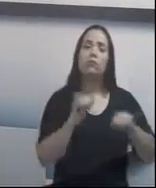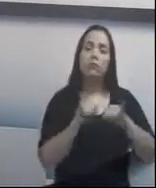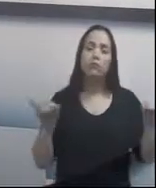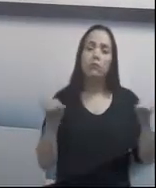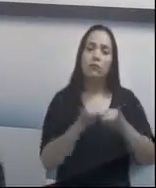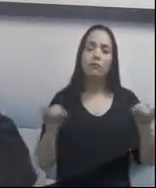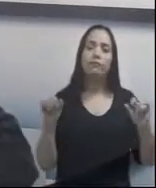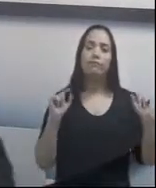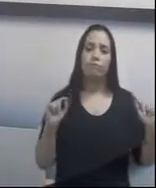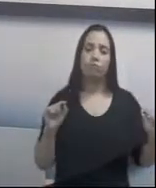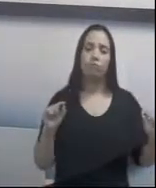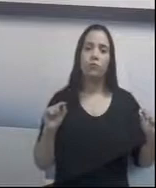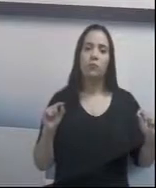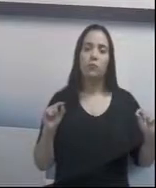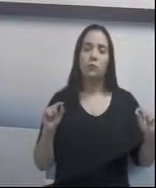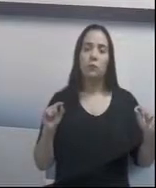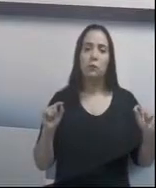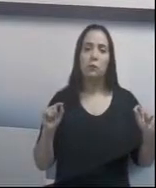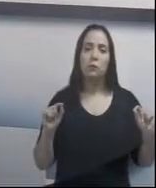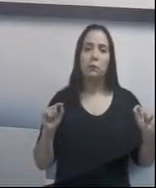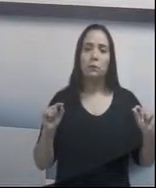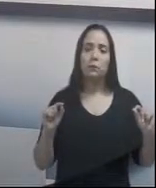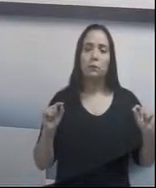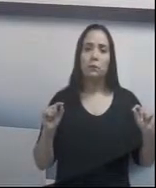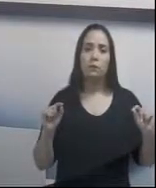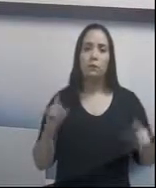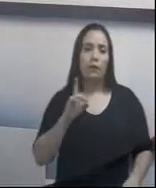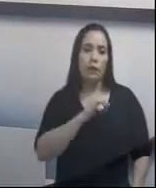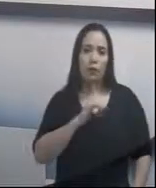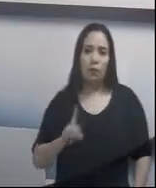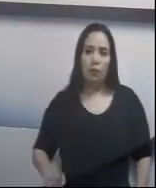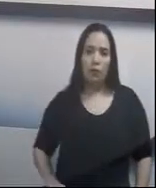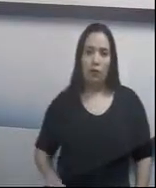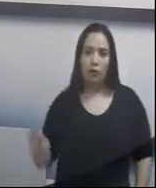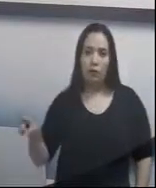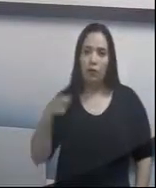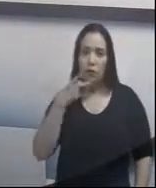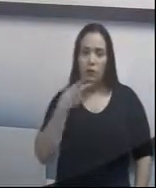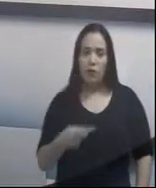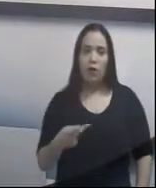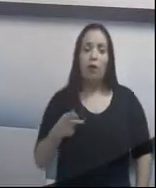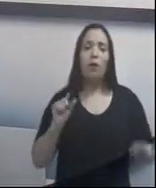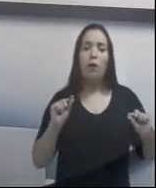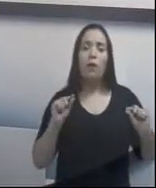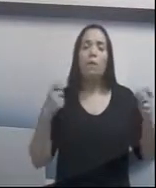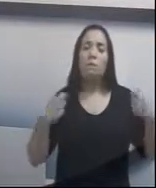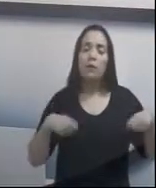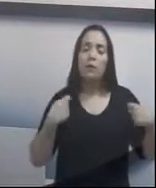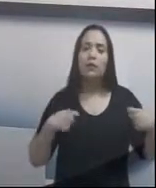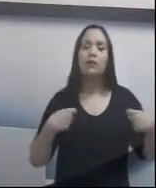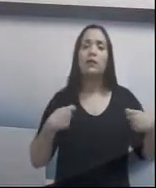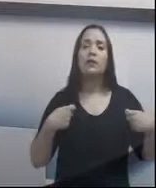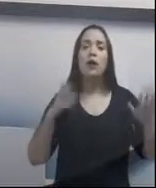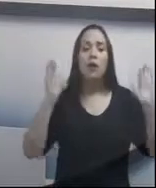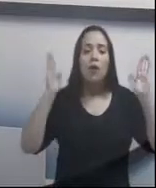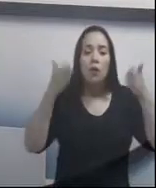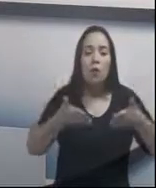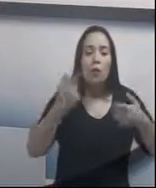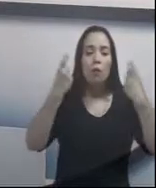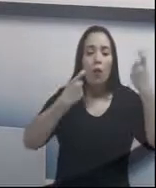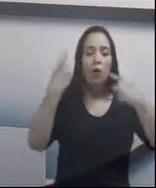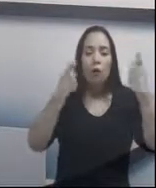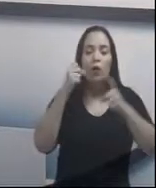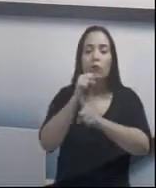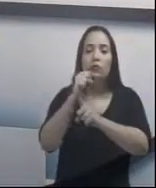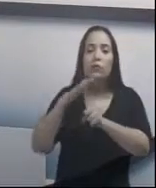aqui, e o que ele falou procede, é que o que o deputado está cobrando dos seus pares é um pensamento de Estado. Quando eu